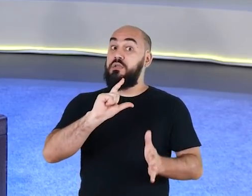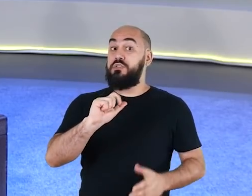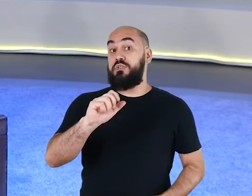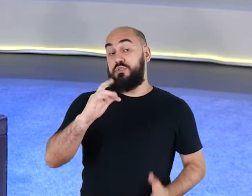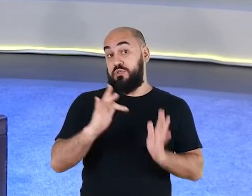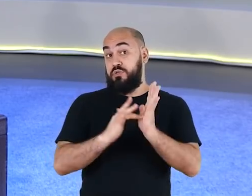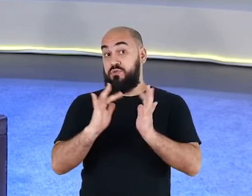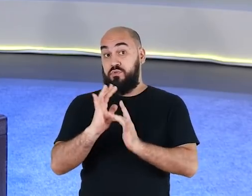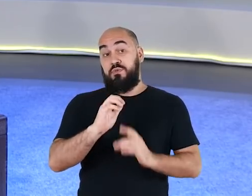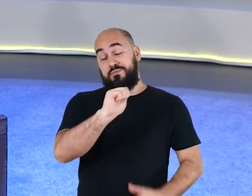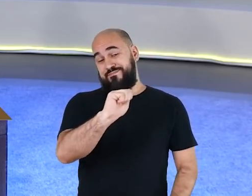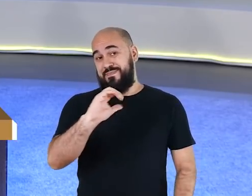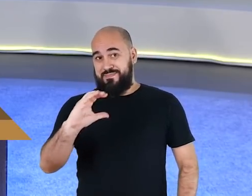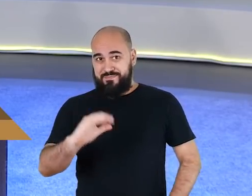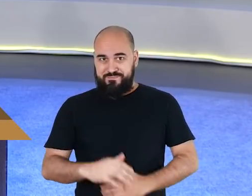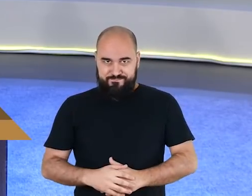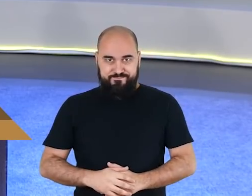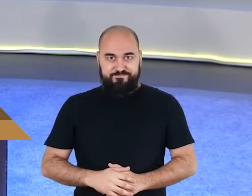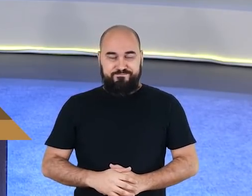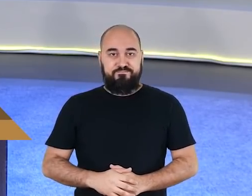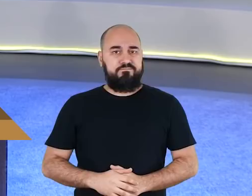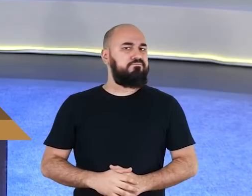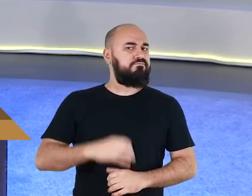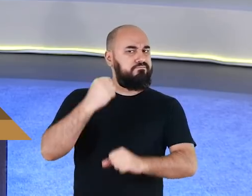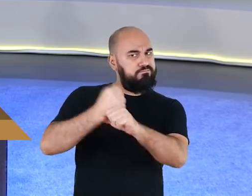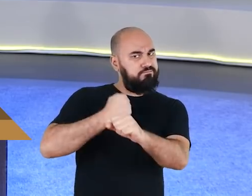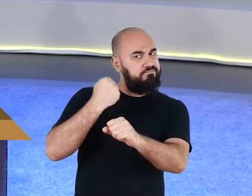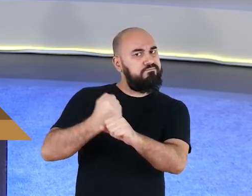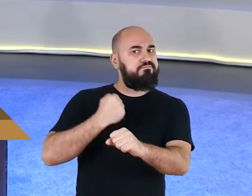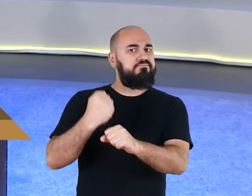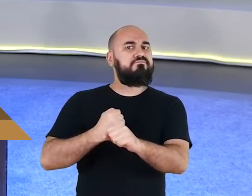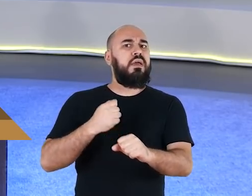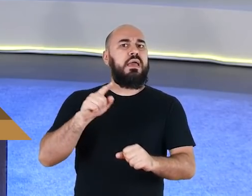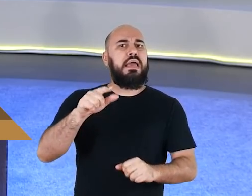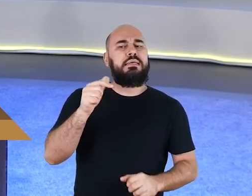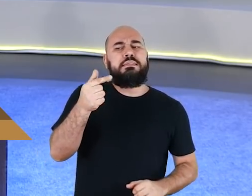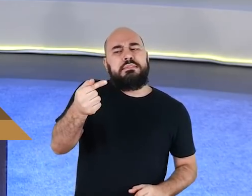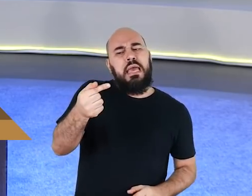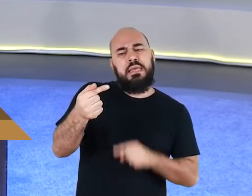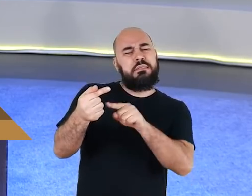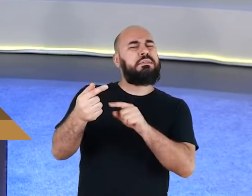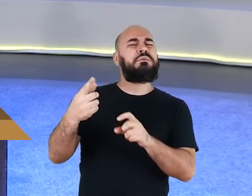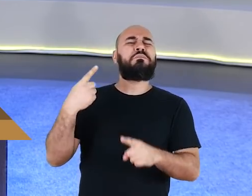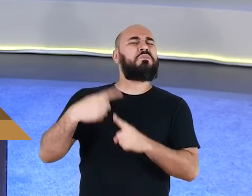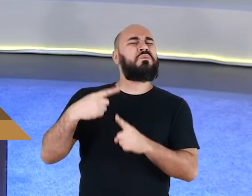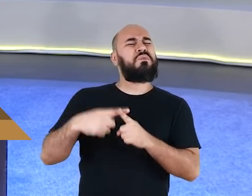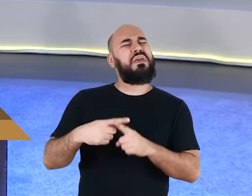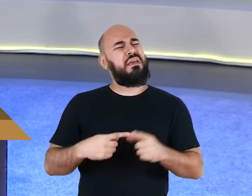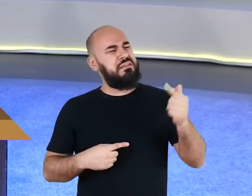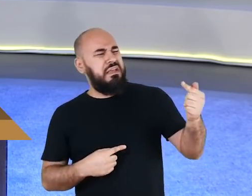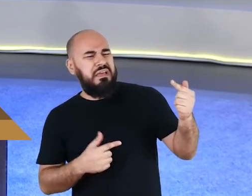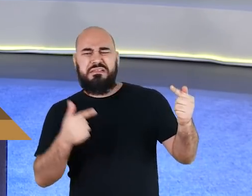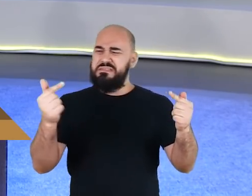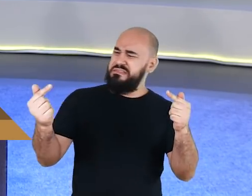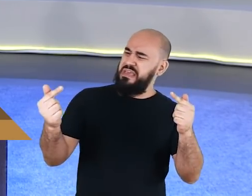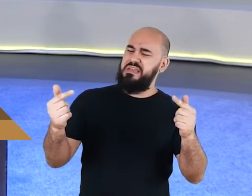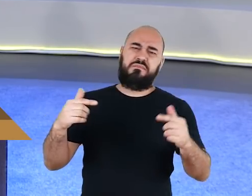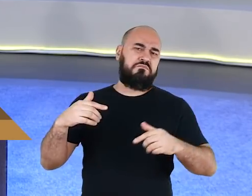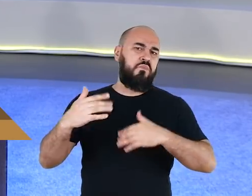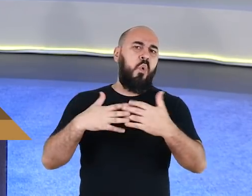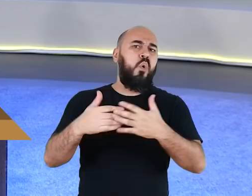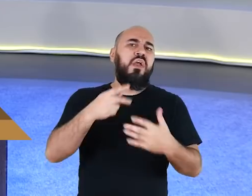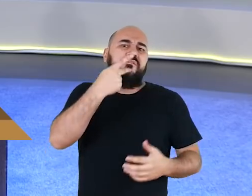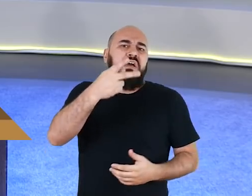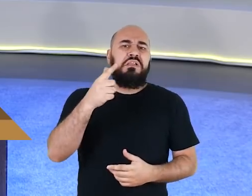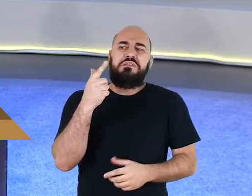das maravilhas da engenharia humana serem em número de 7, você deve estar perguntando por que 7 maravilhas, independente do autor, é esse o número que